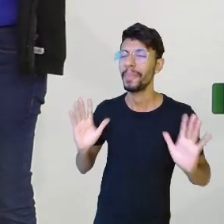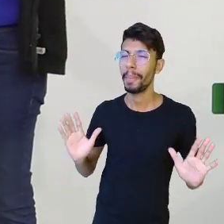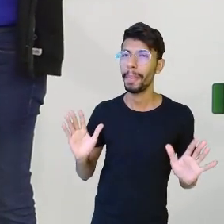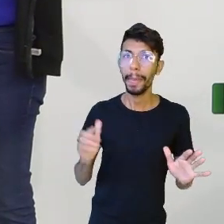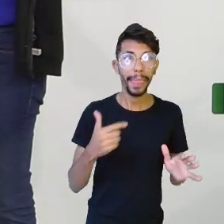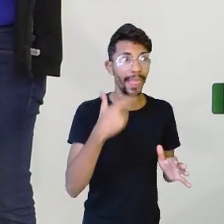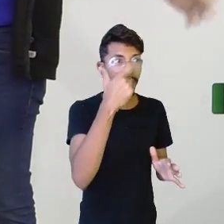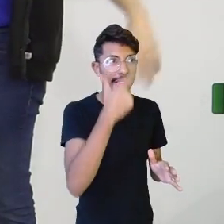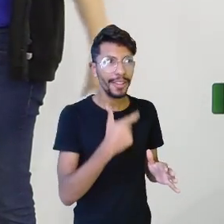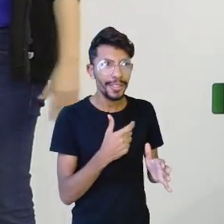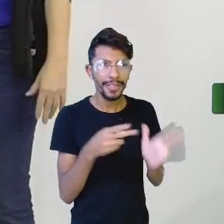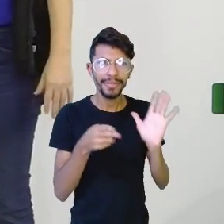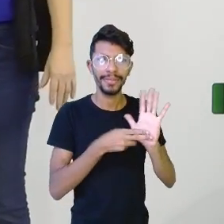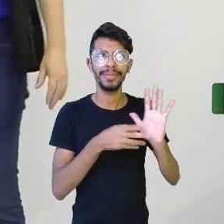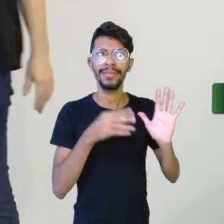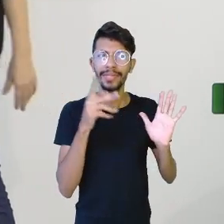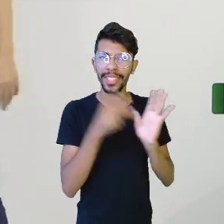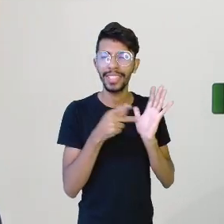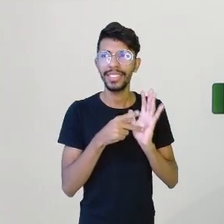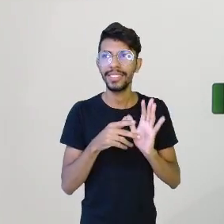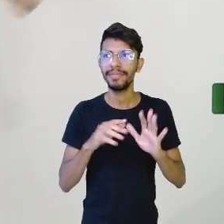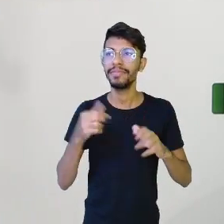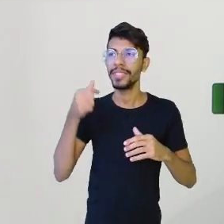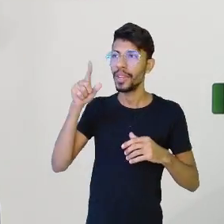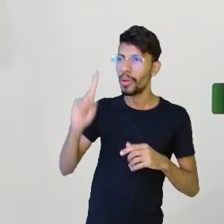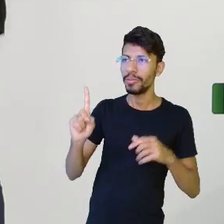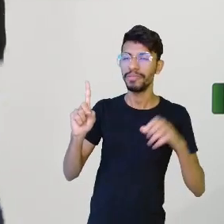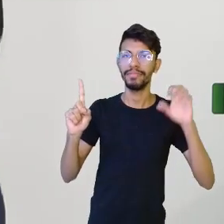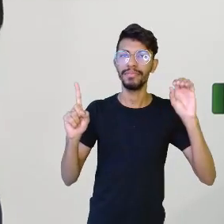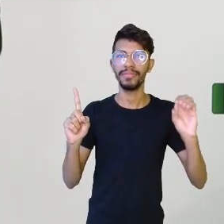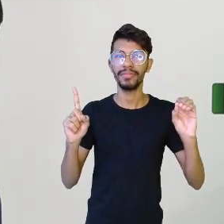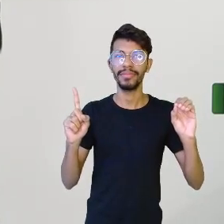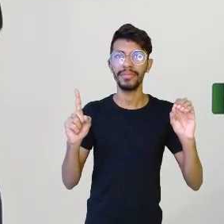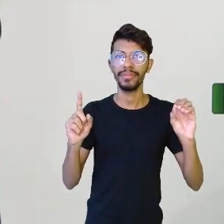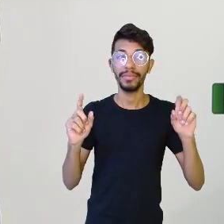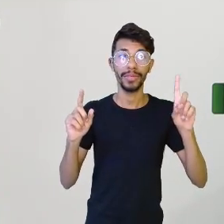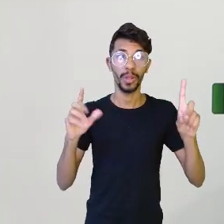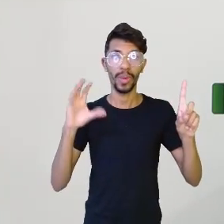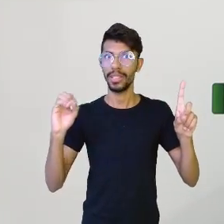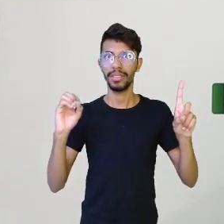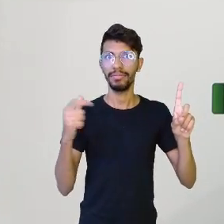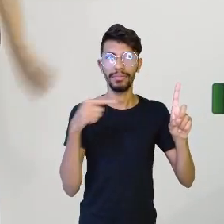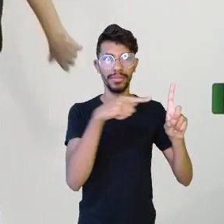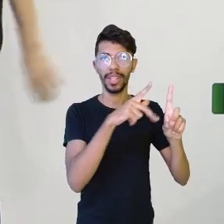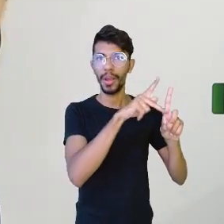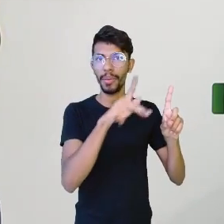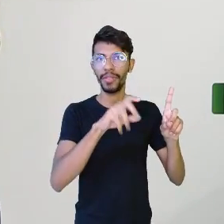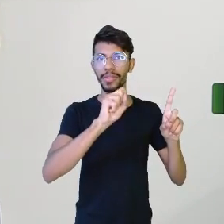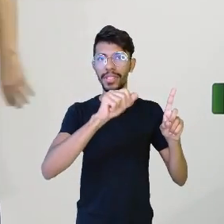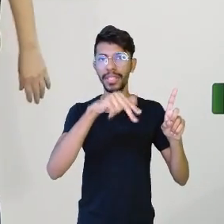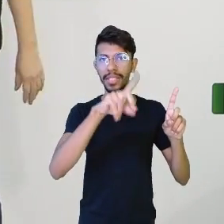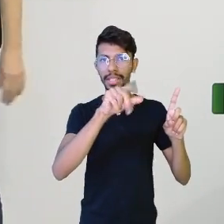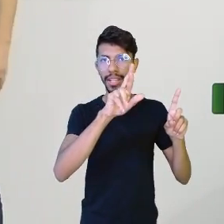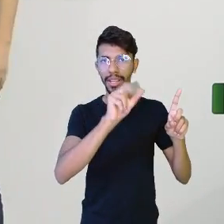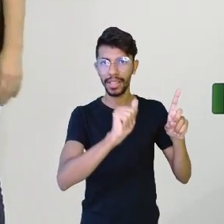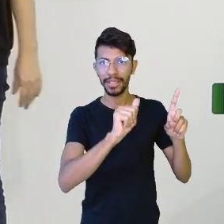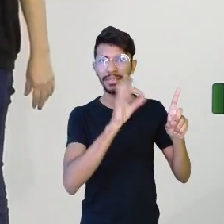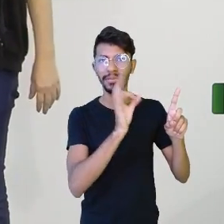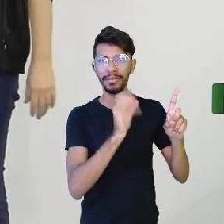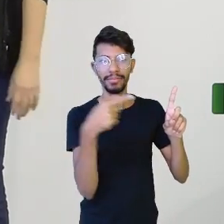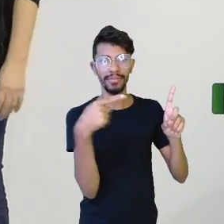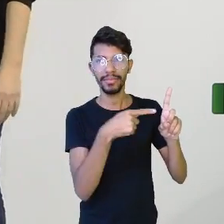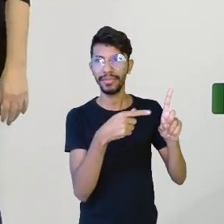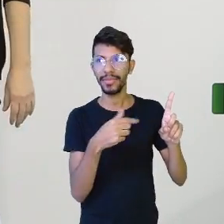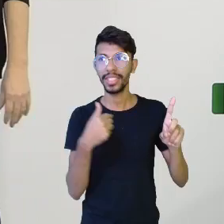pessoa honesta. 1-0, né, pra Sandra. Eu confio em Sandra. 1-0. Vamos lá, né? Eu acho que ela ficou a